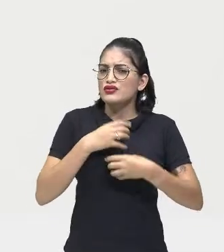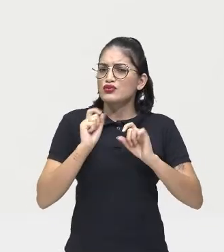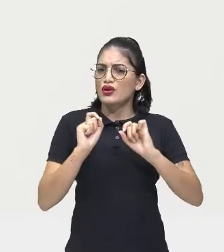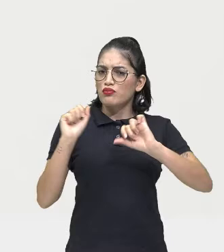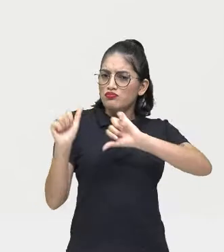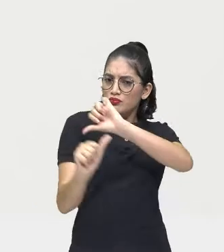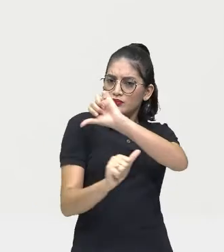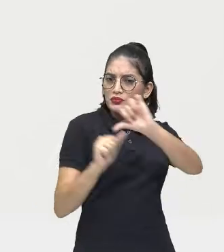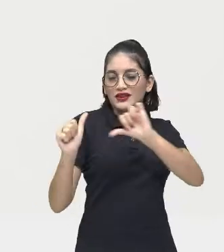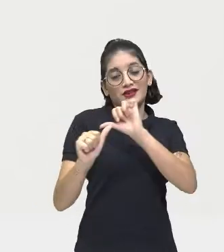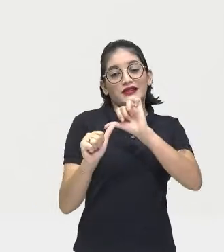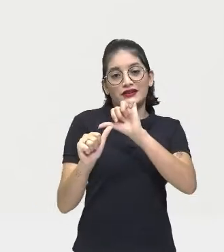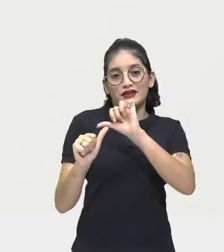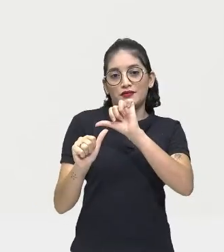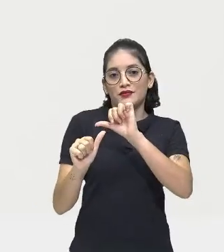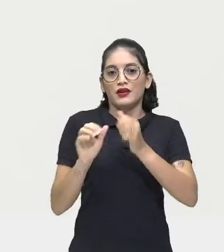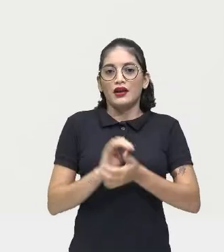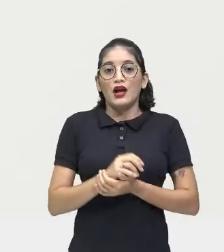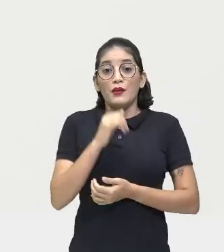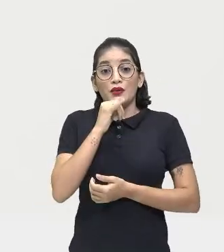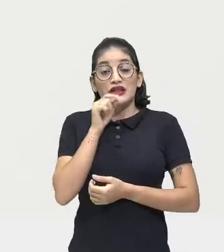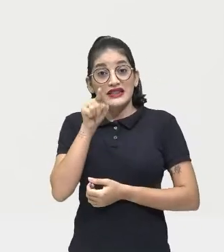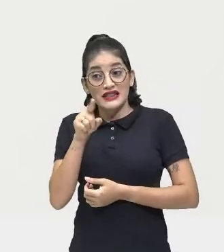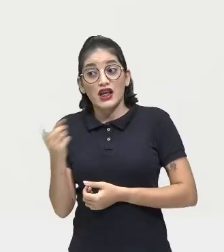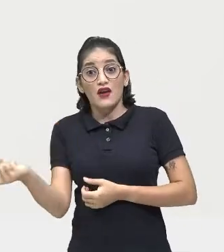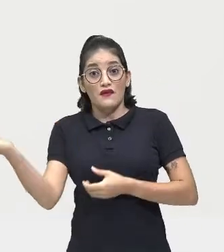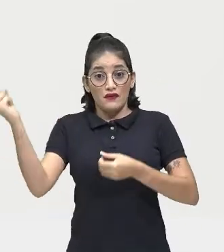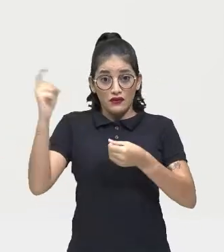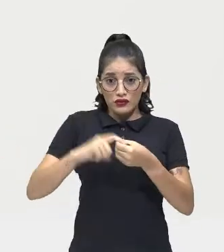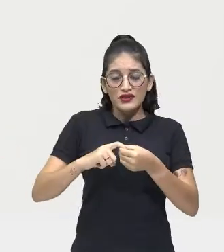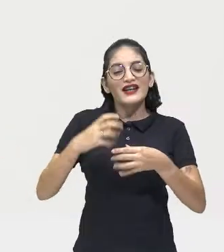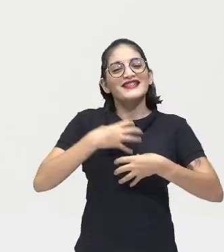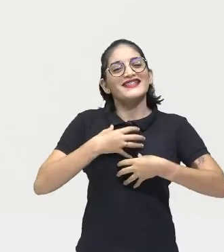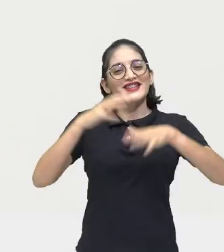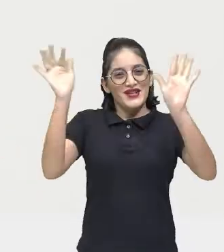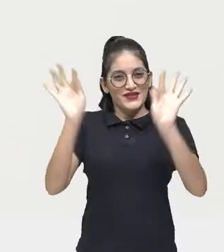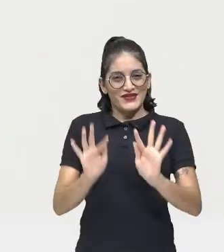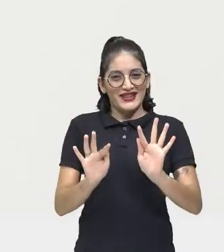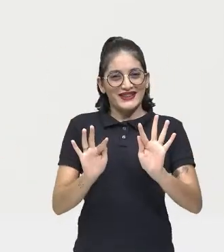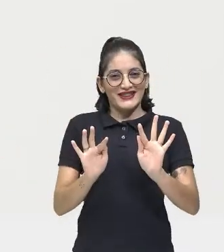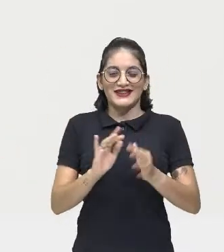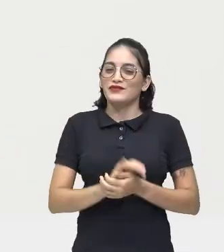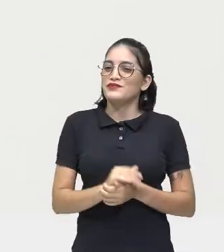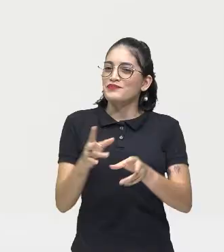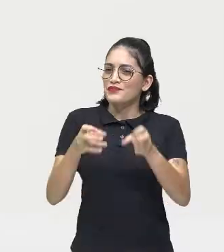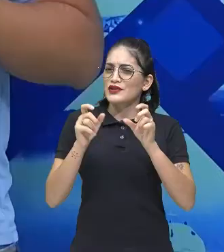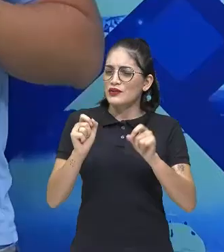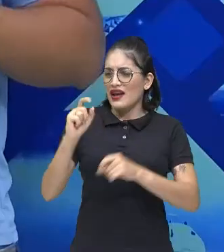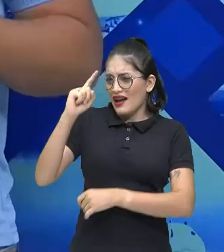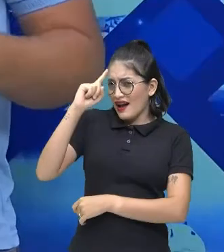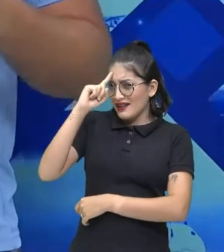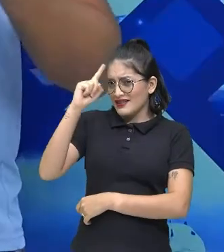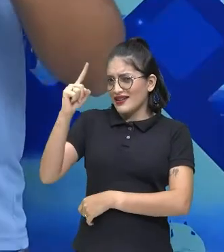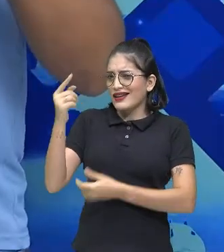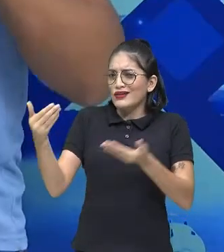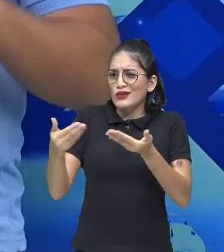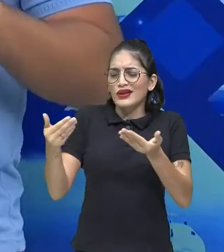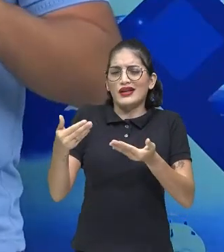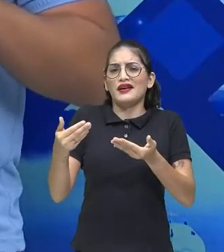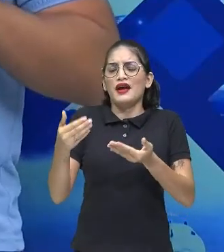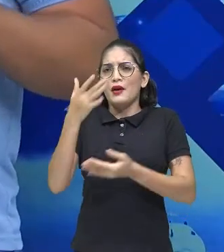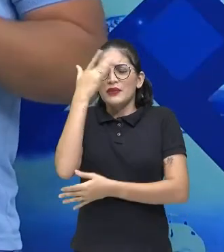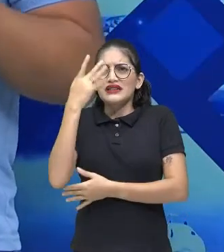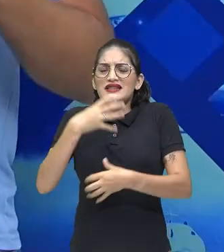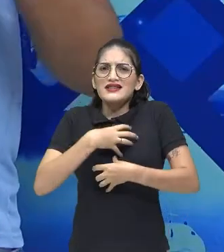mudança de estado. Se você voltasse, eu ficaria feliz. Percebo que a ideia que eu tenho aqui é que a pessoa está